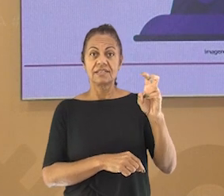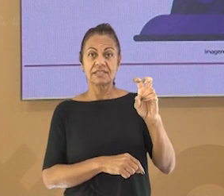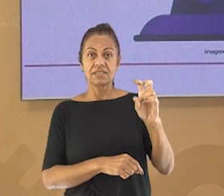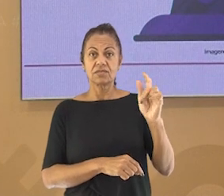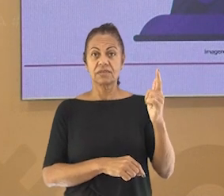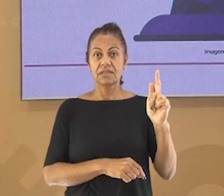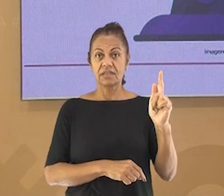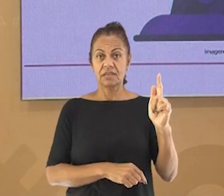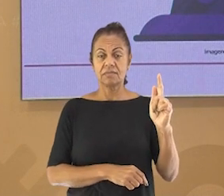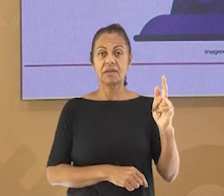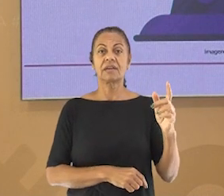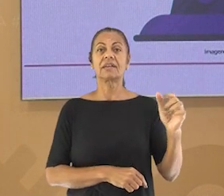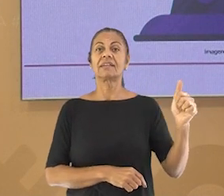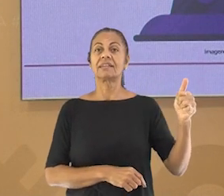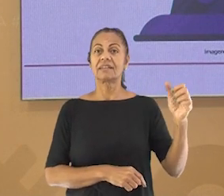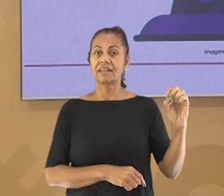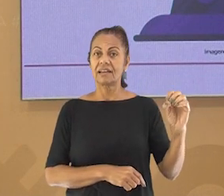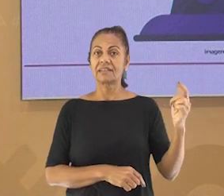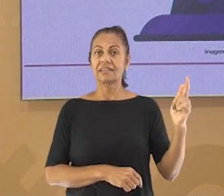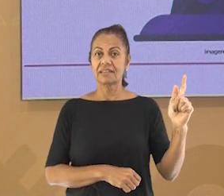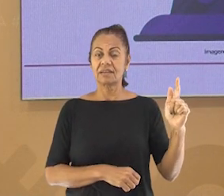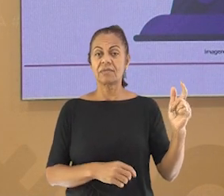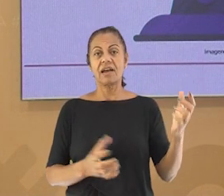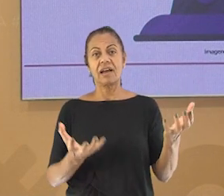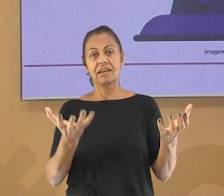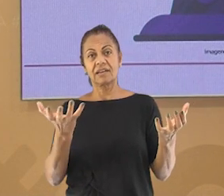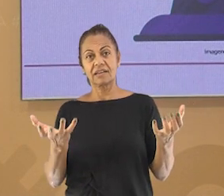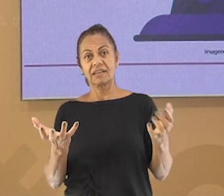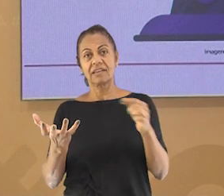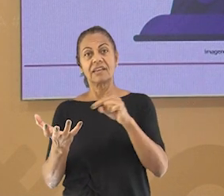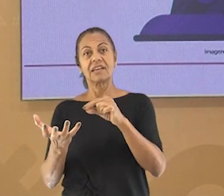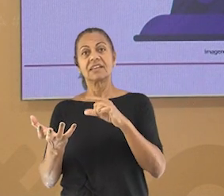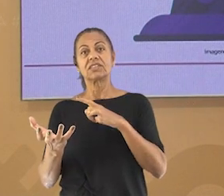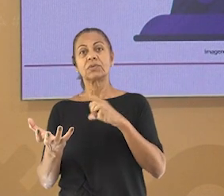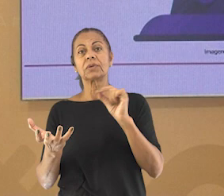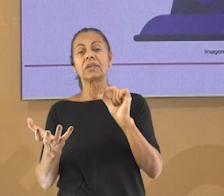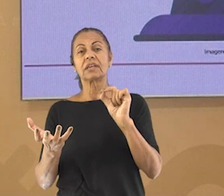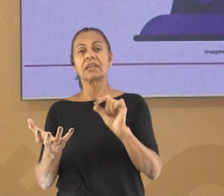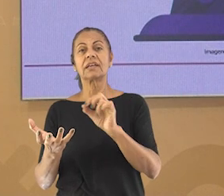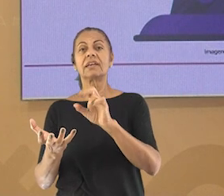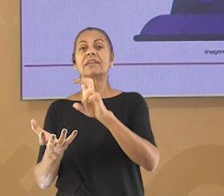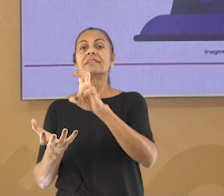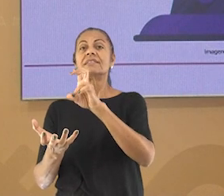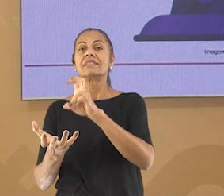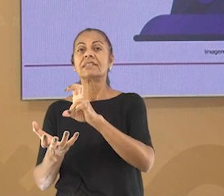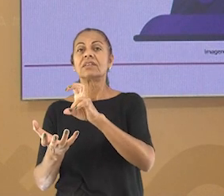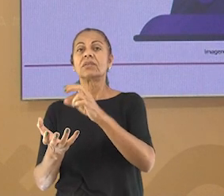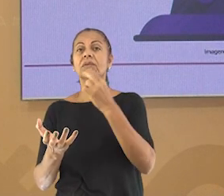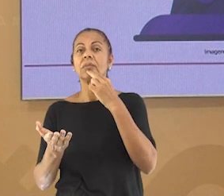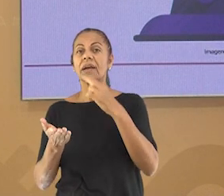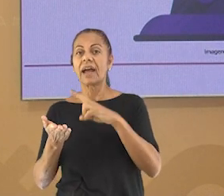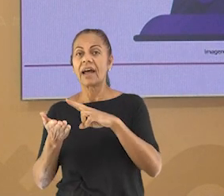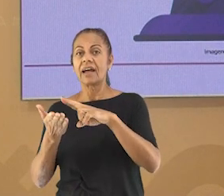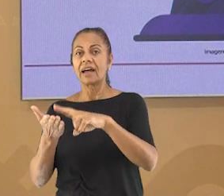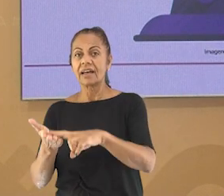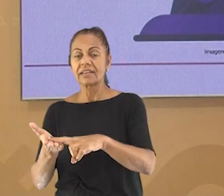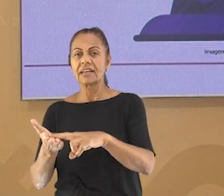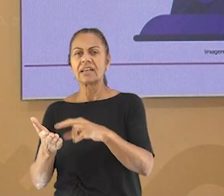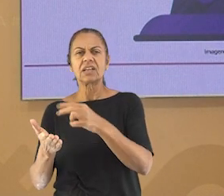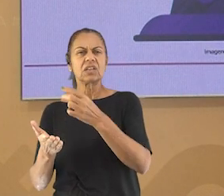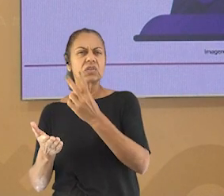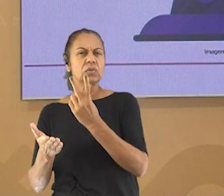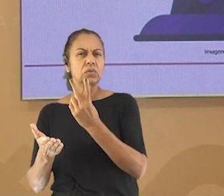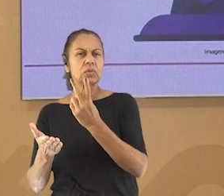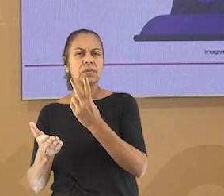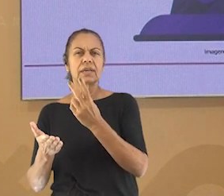pesos, um de 5 e o outro de 10 gramas. E do outro lado, tínhamos 5